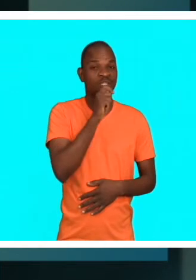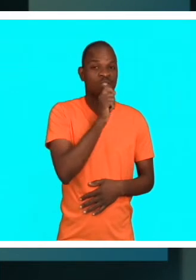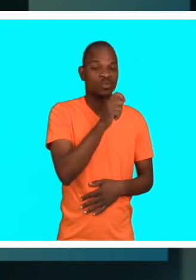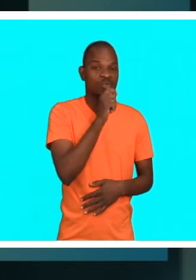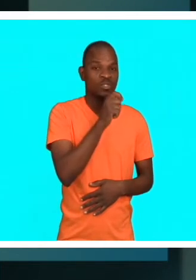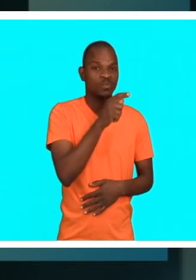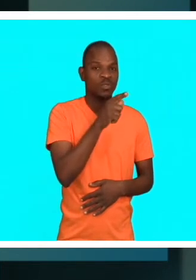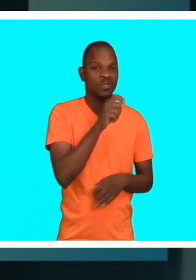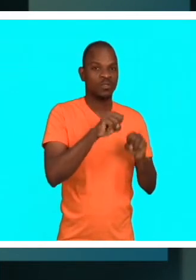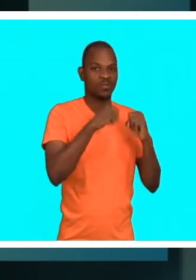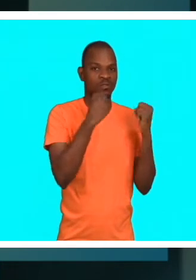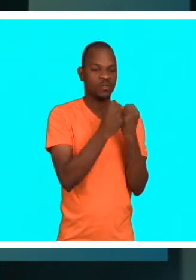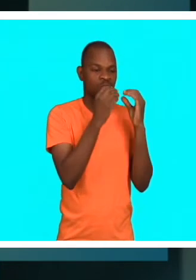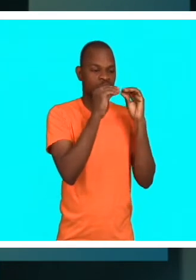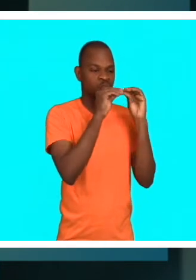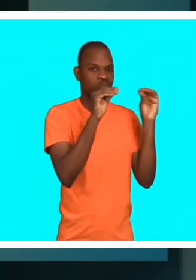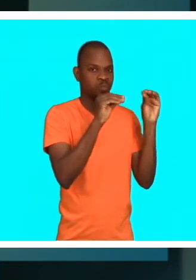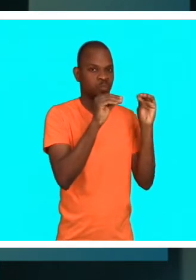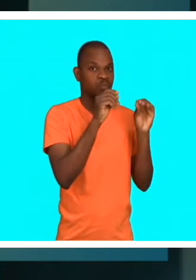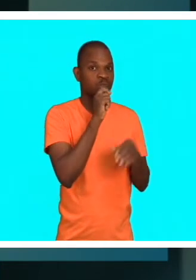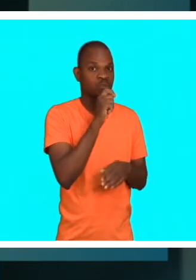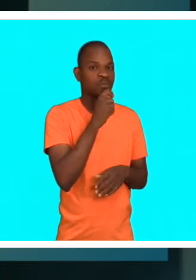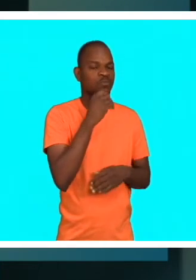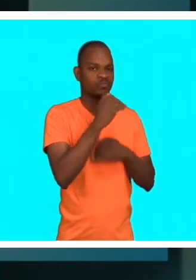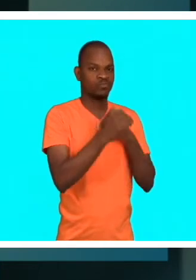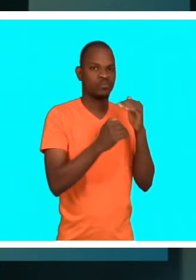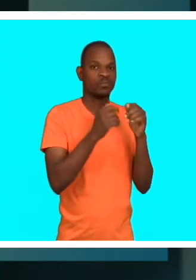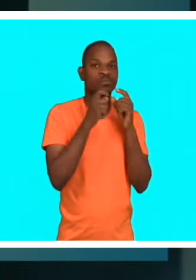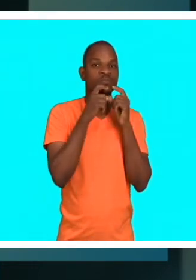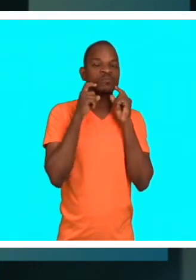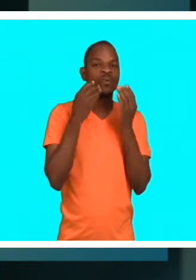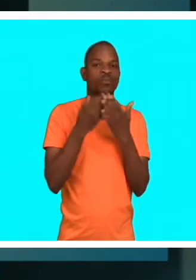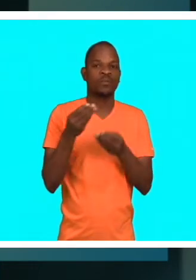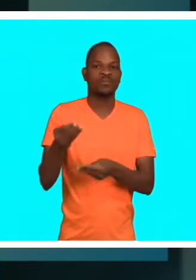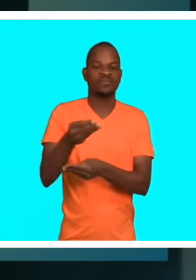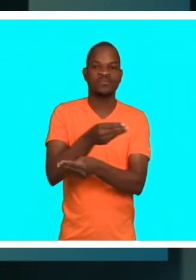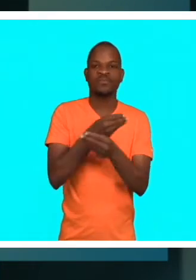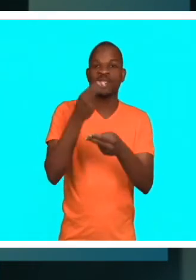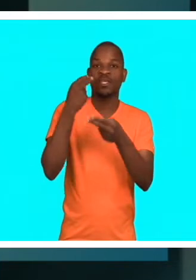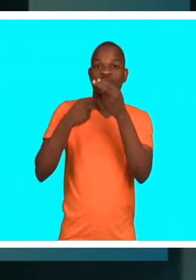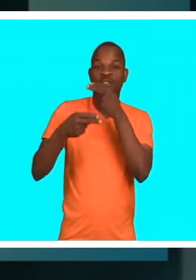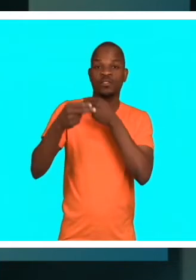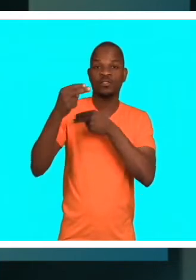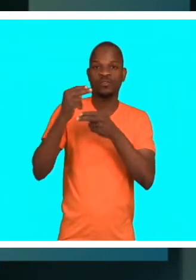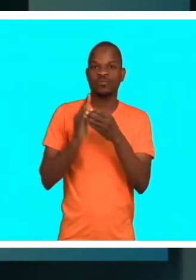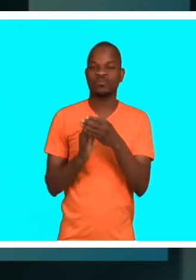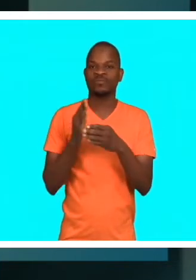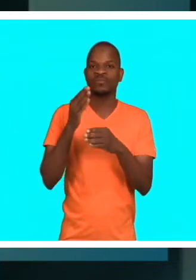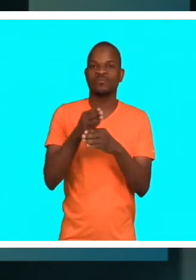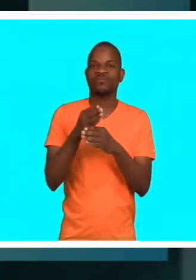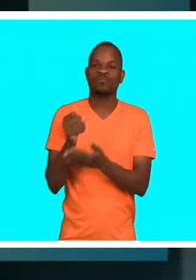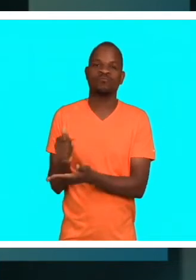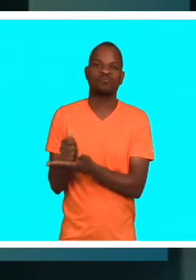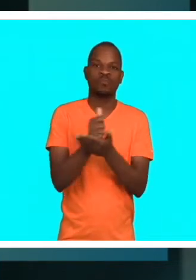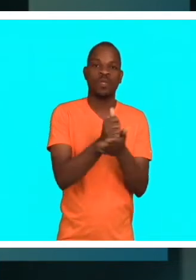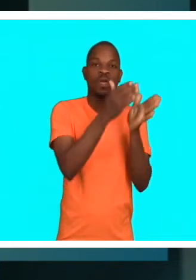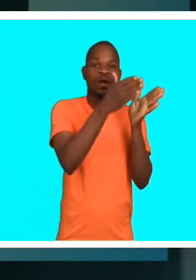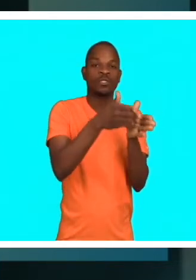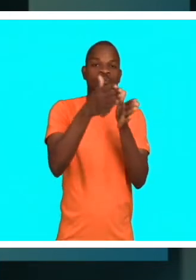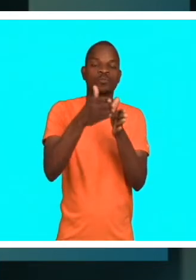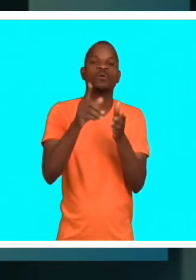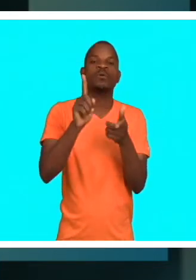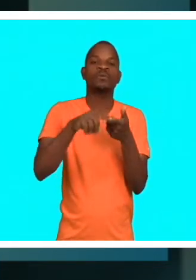feito pelo Mídia Lab é de grande contributo para o desenvolvimento do país, visto que partilha histórias de sucesso que inspiram